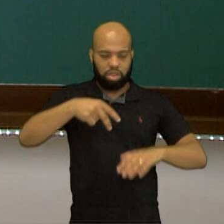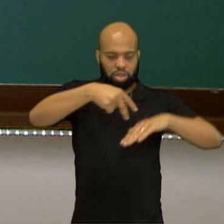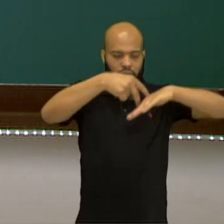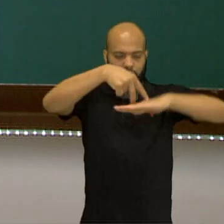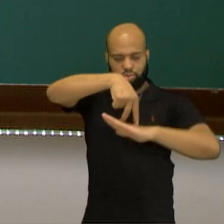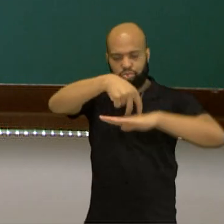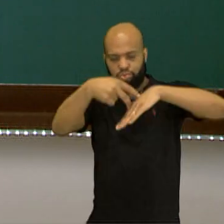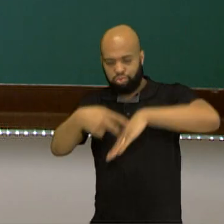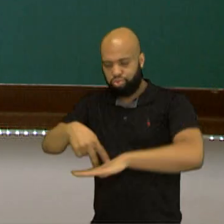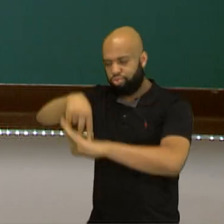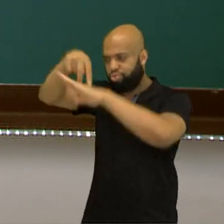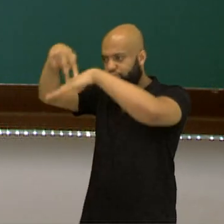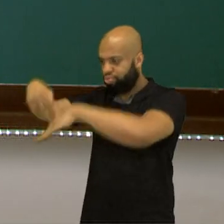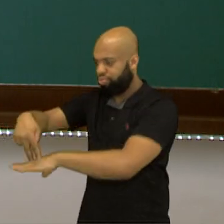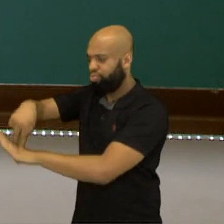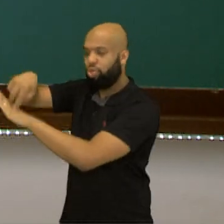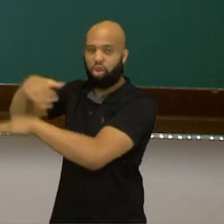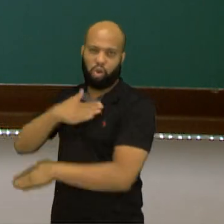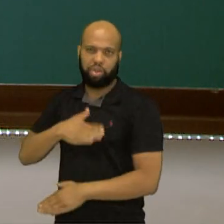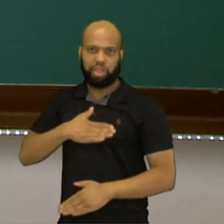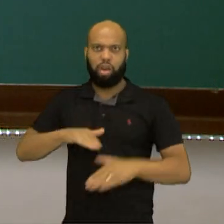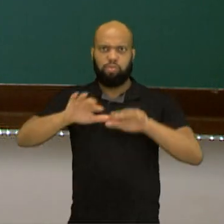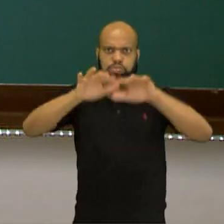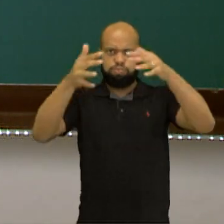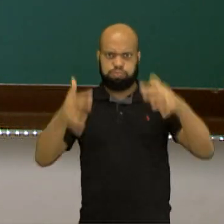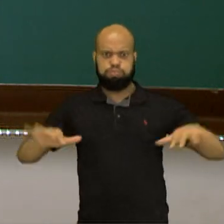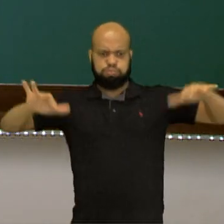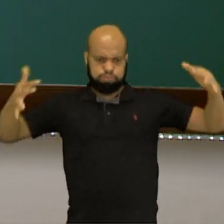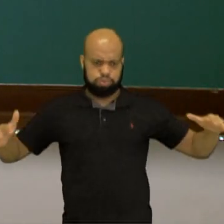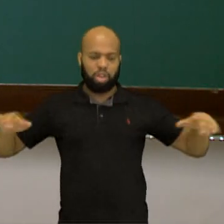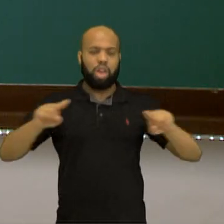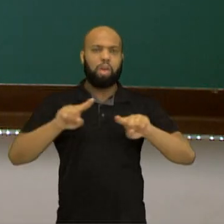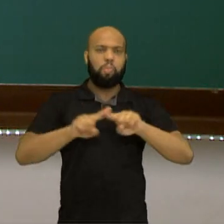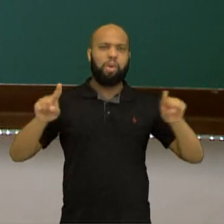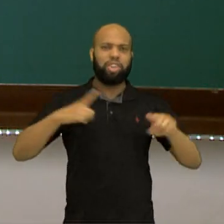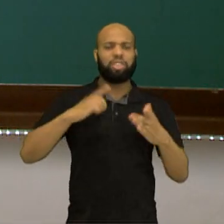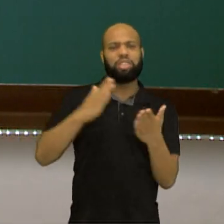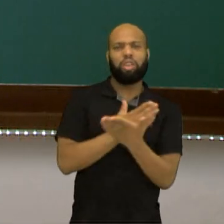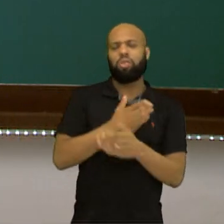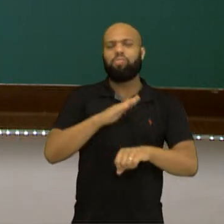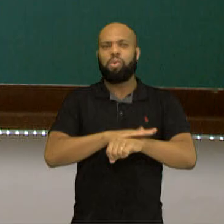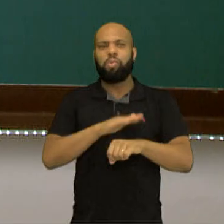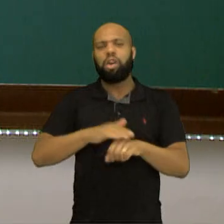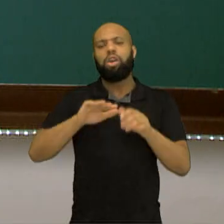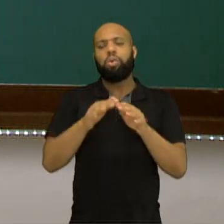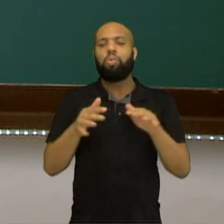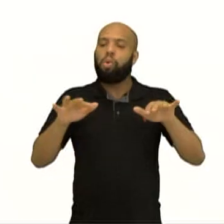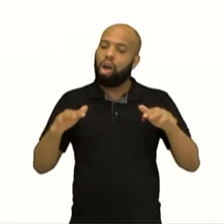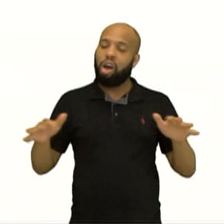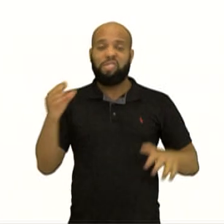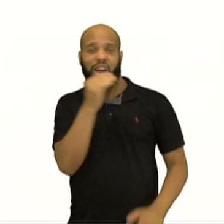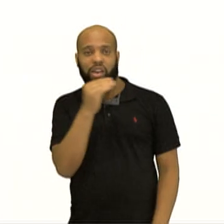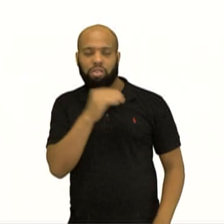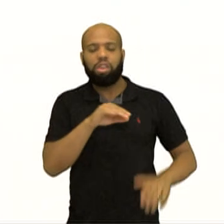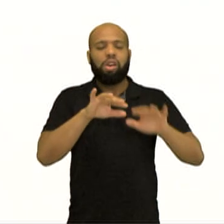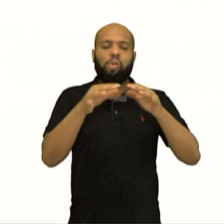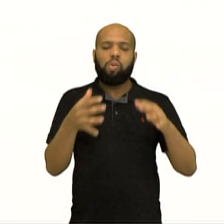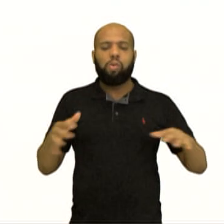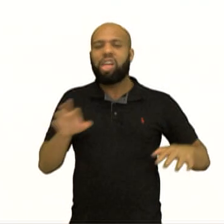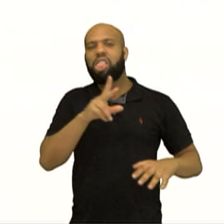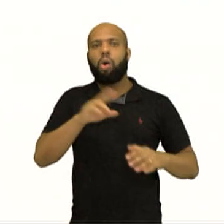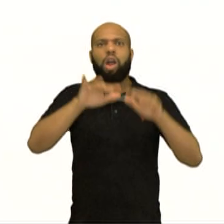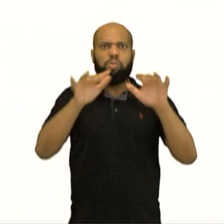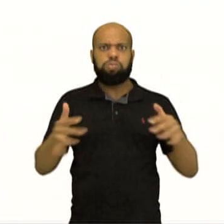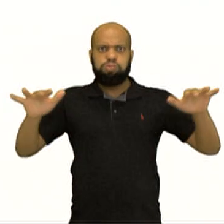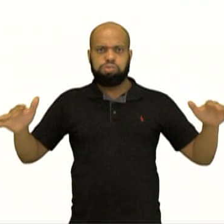que conseguissem realizar suas manobras. Porém, em alguns momentos, né, alguns momentos ali do ano,